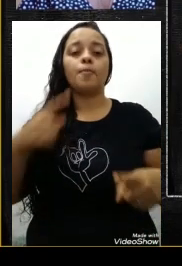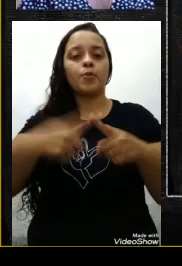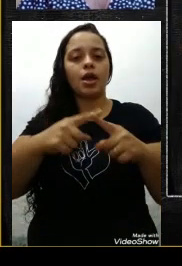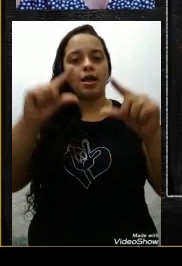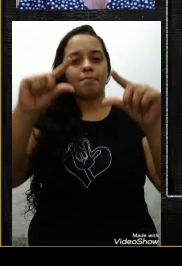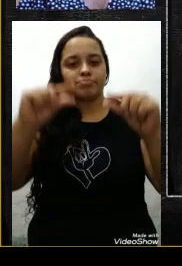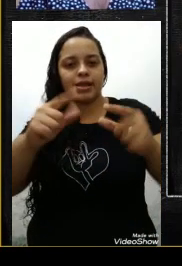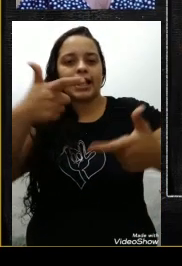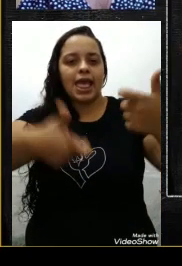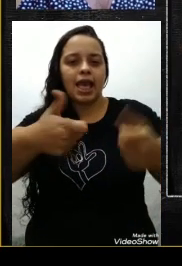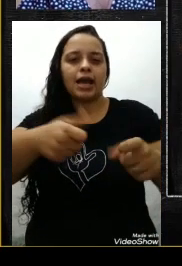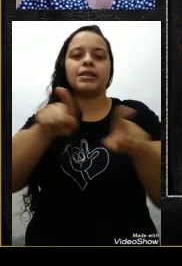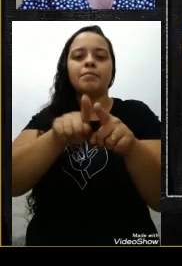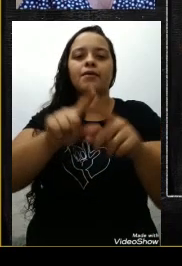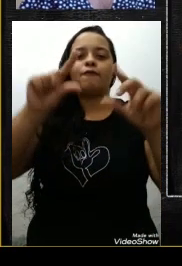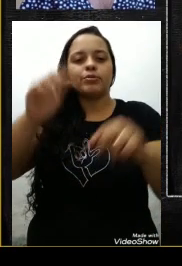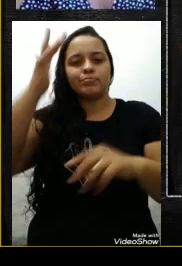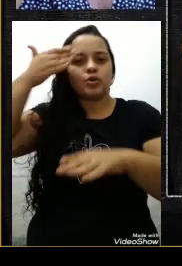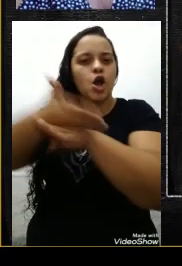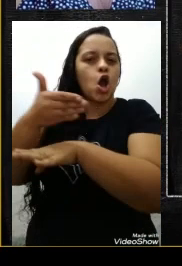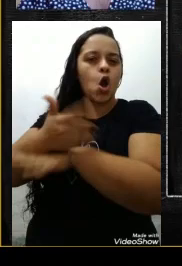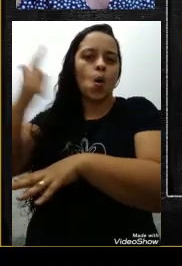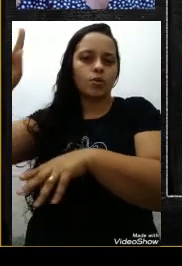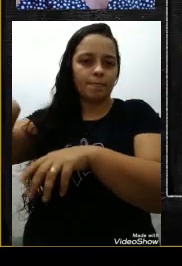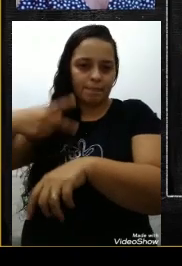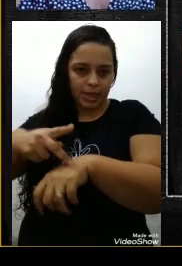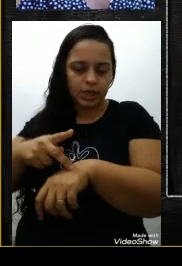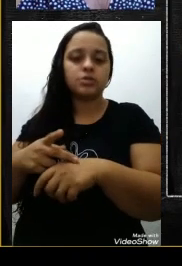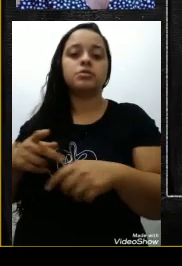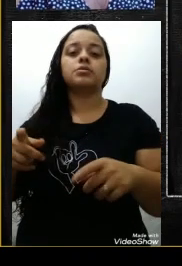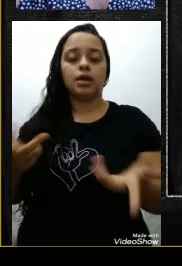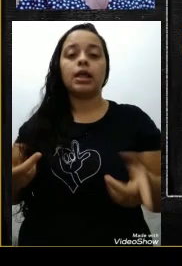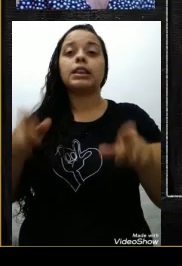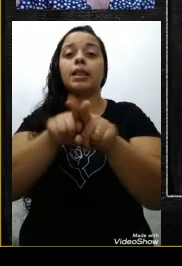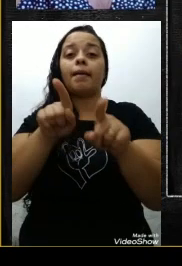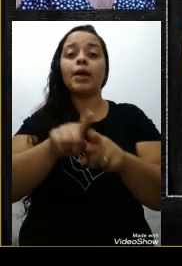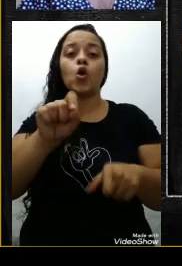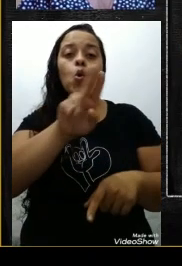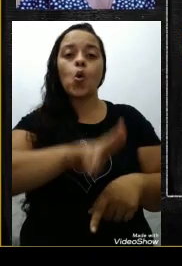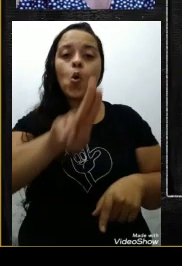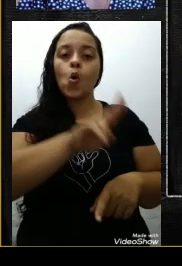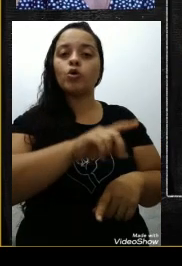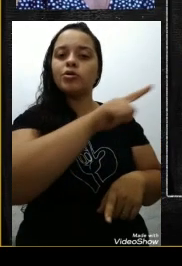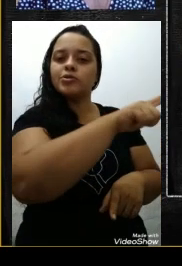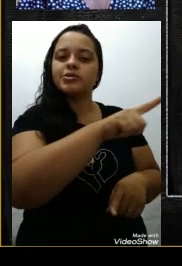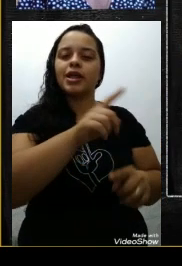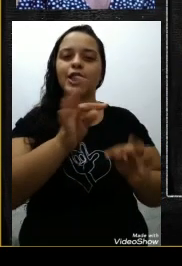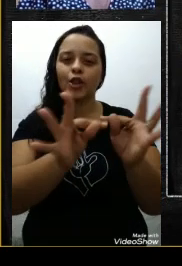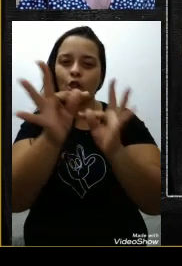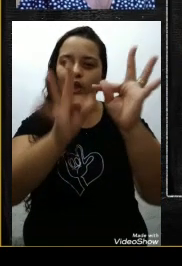à redução das guerras e o fim das invasões estrangeiras, e em grande parte devido ao uso das tecnologias ter